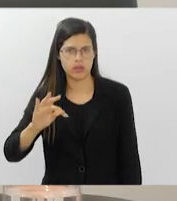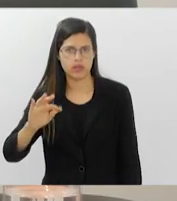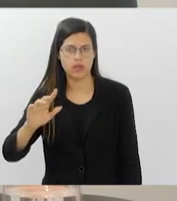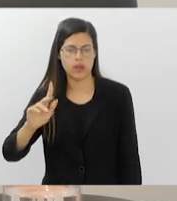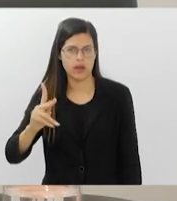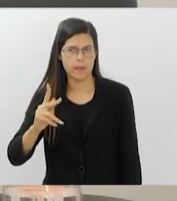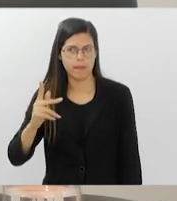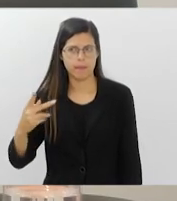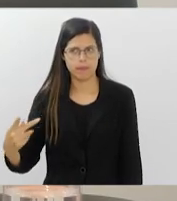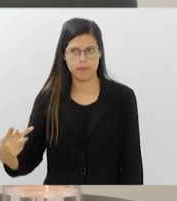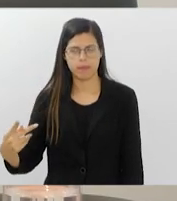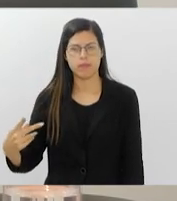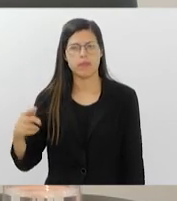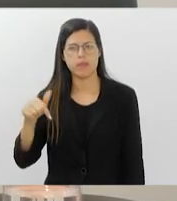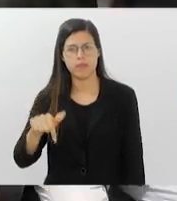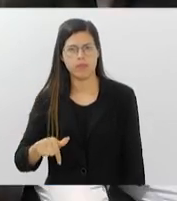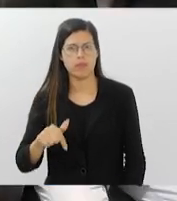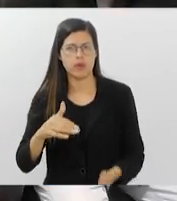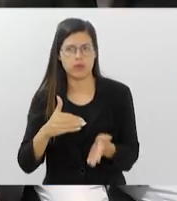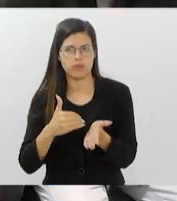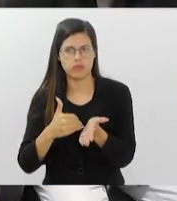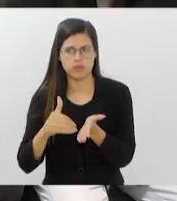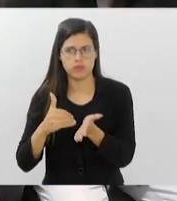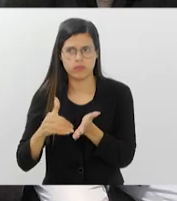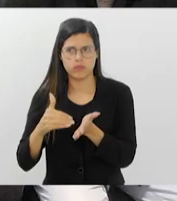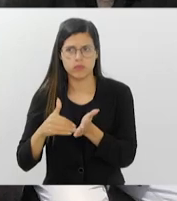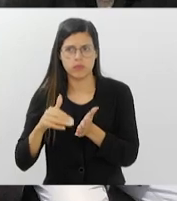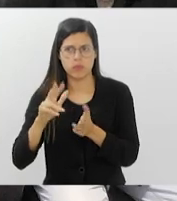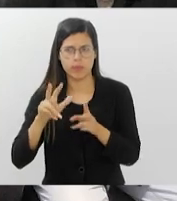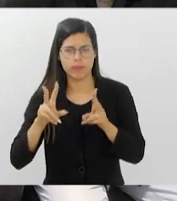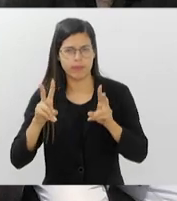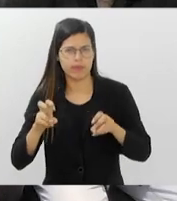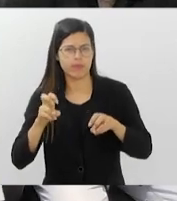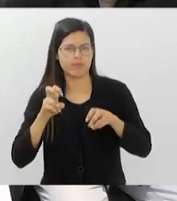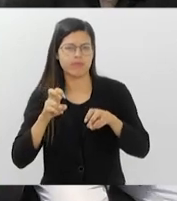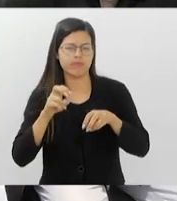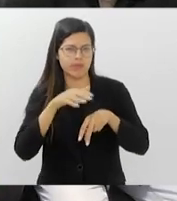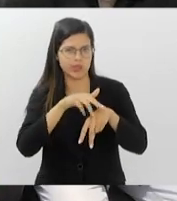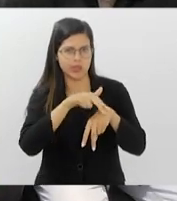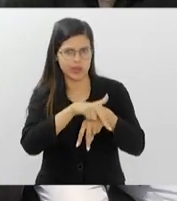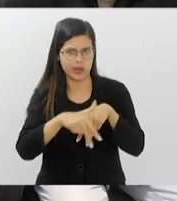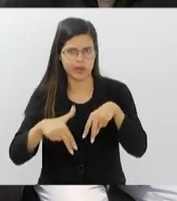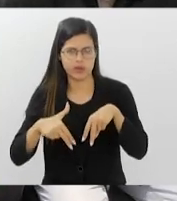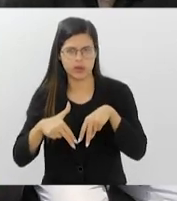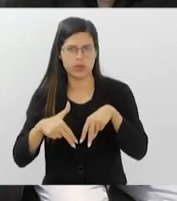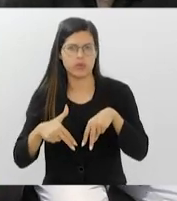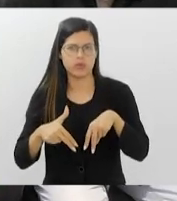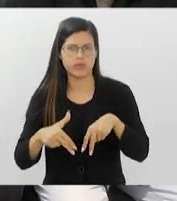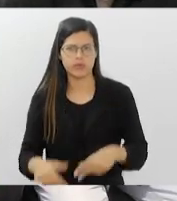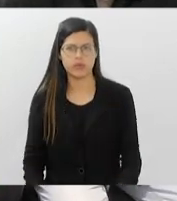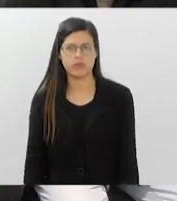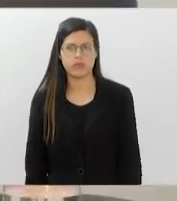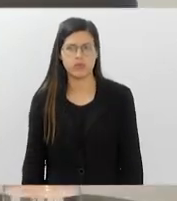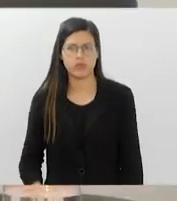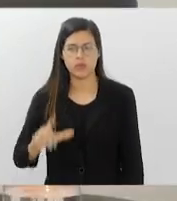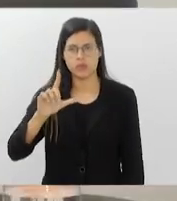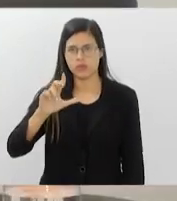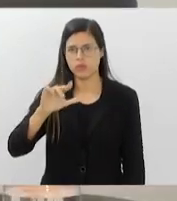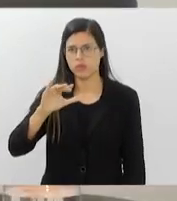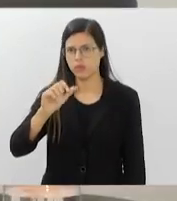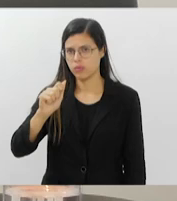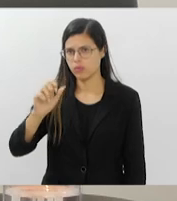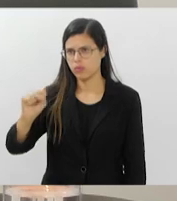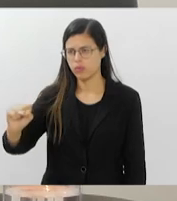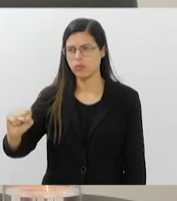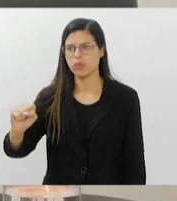rede trans assessora de retificação de nomes e gênero Obrigada e Lucas Bruno Ferreira da